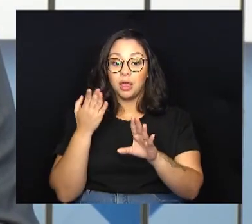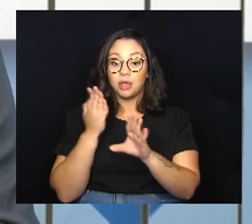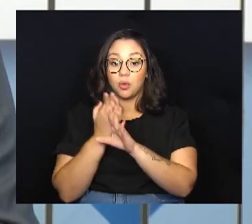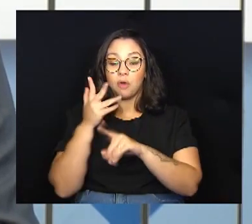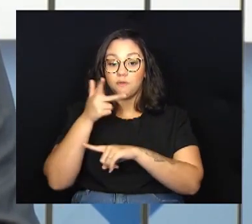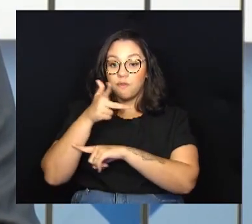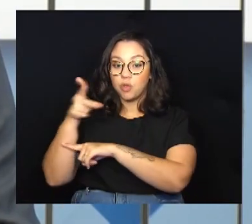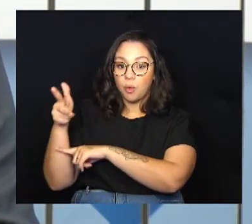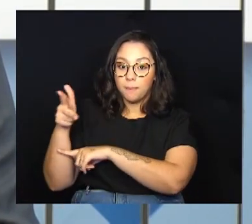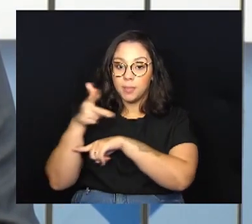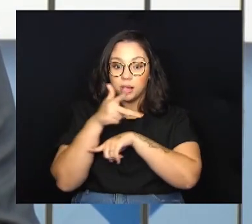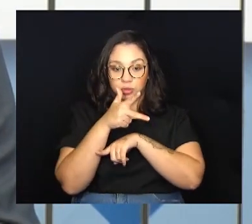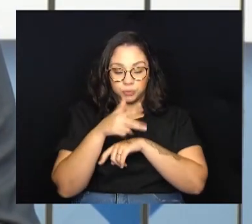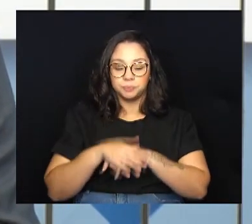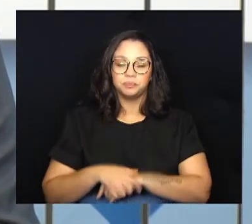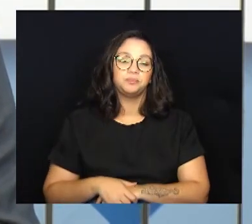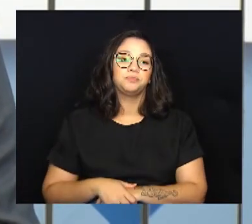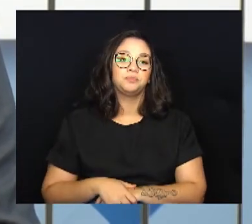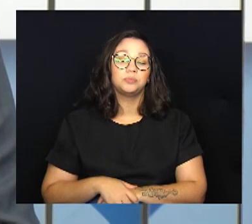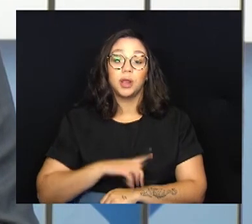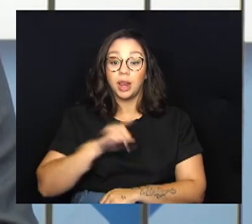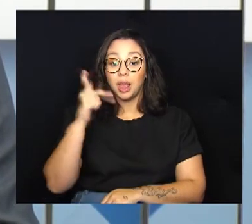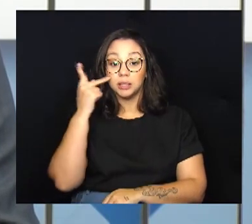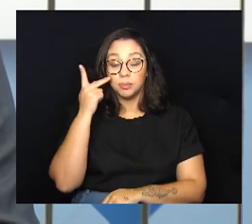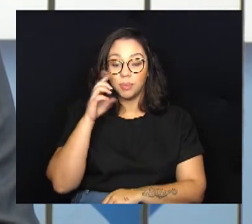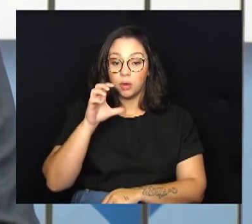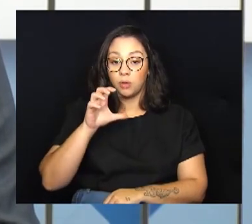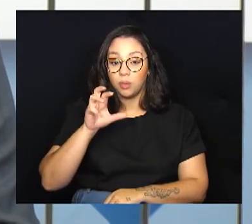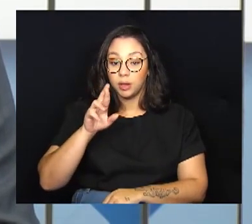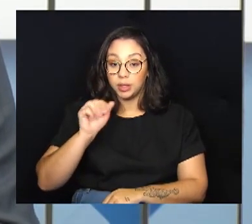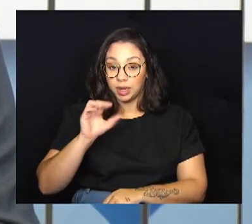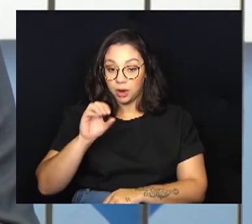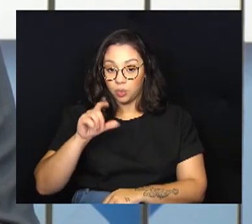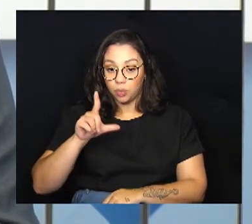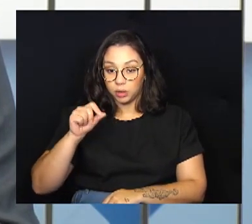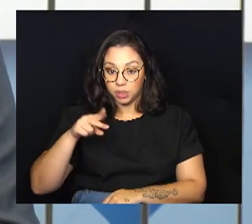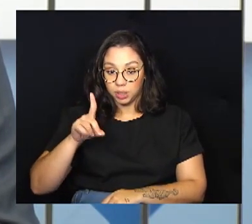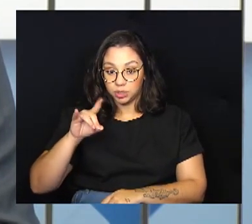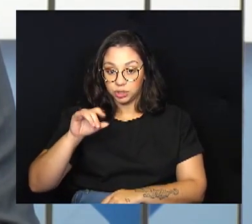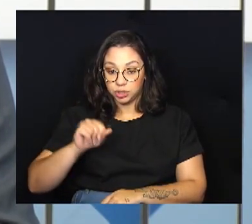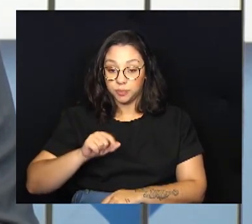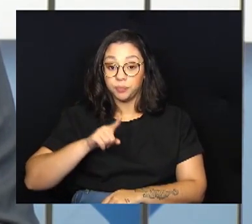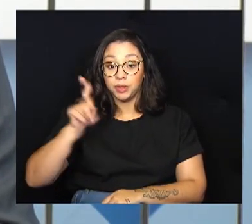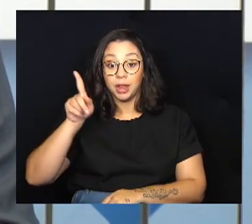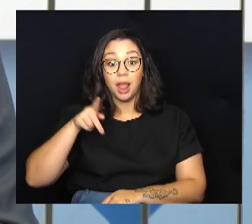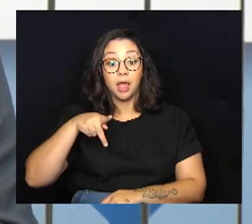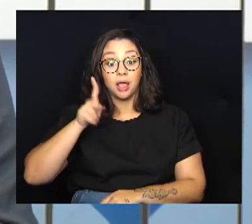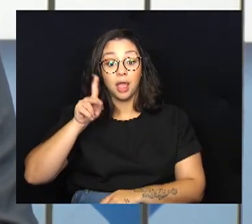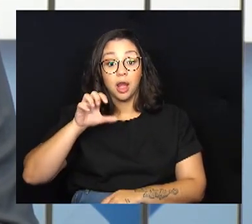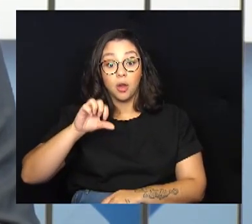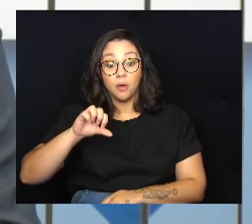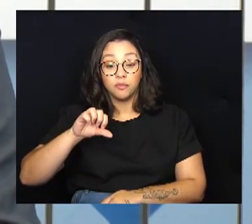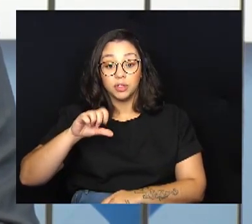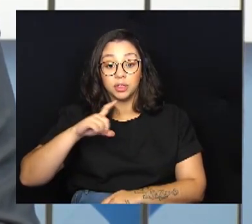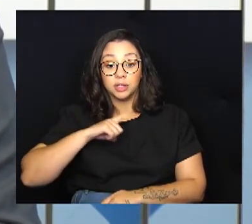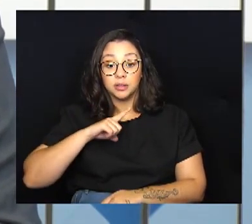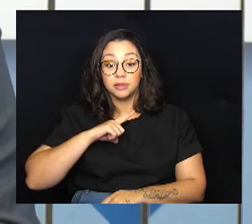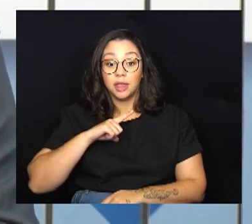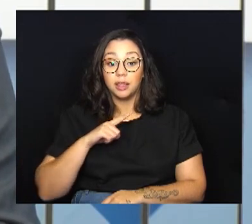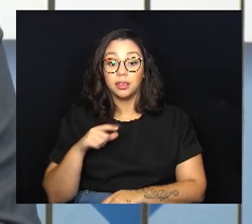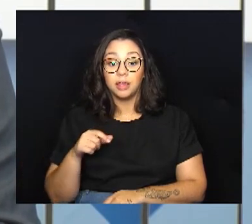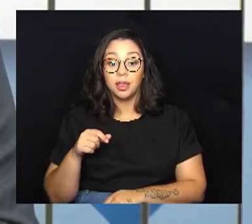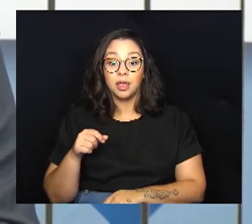organizado. Então eles têm lá toda a sua gerência e seu marketing. Eu lembro na época do crack, que muitas pessoas ainda falavam,